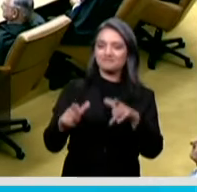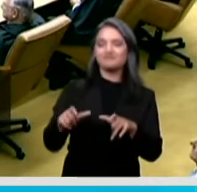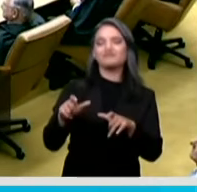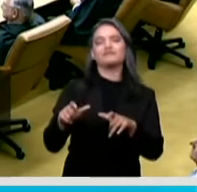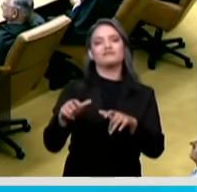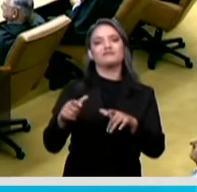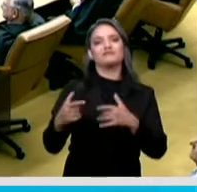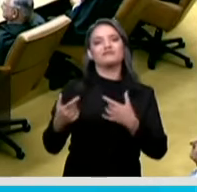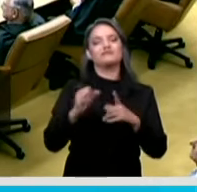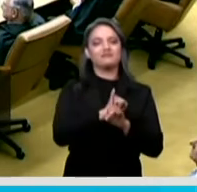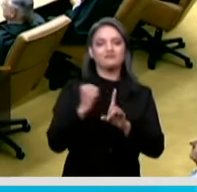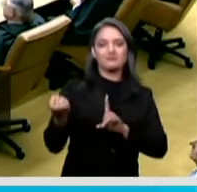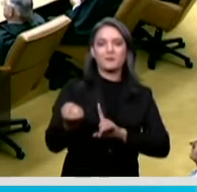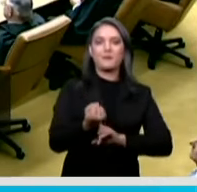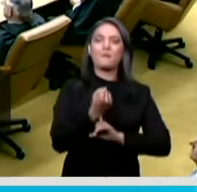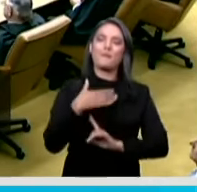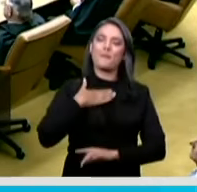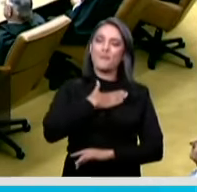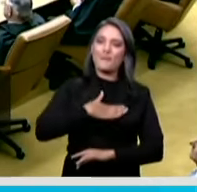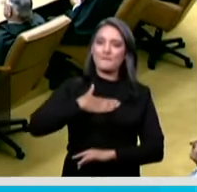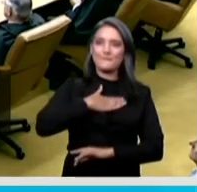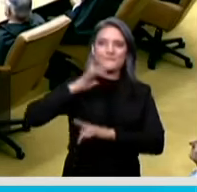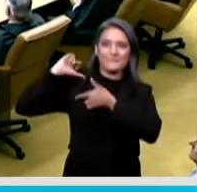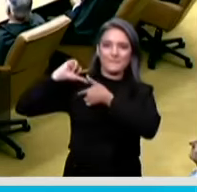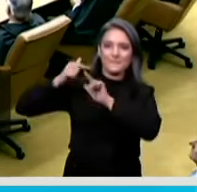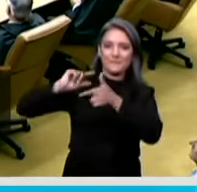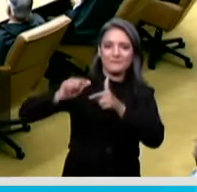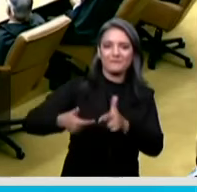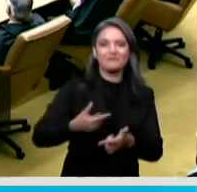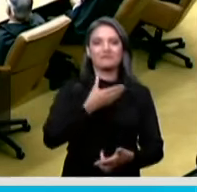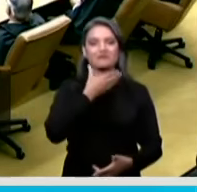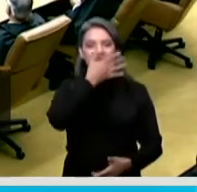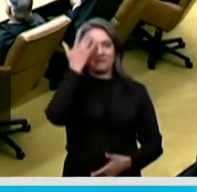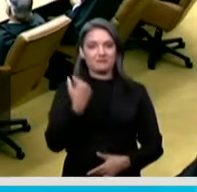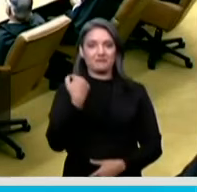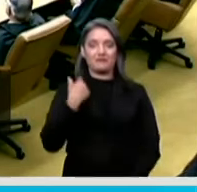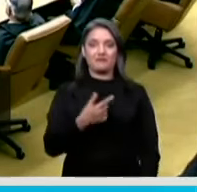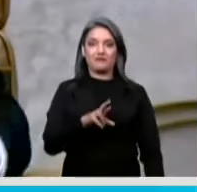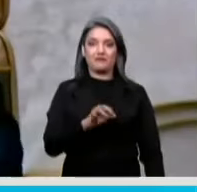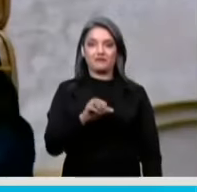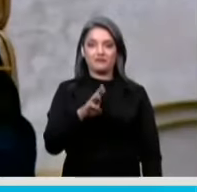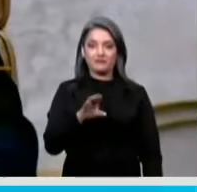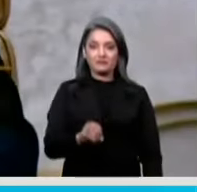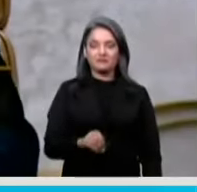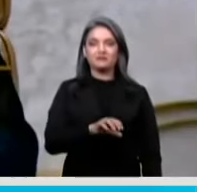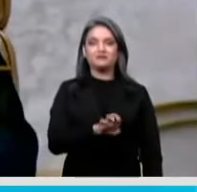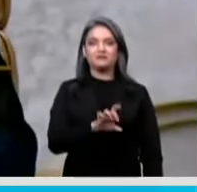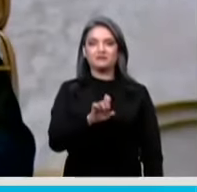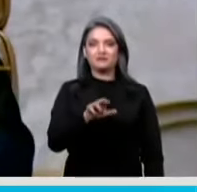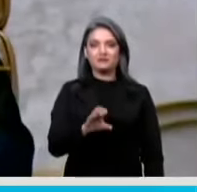terminou a fala né do presidente da OAB Humberto simonet vai ter continuidade a cerimônia estão previstas ainda as falas do presidente do congresso Senador Rodrigo Pacheco do